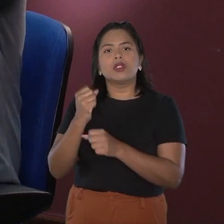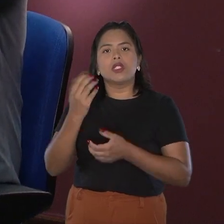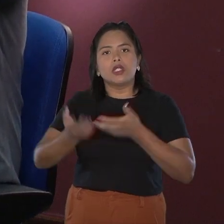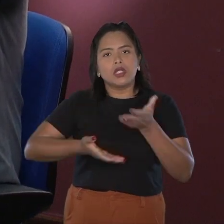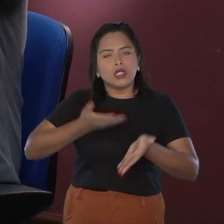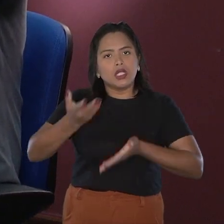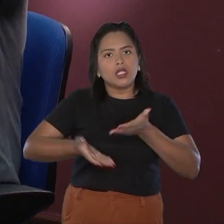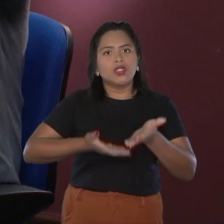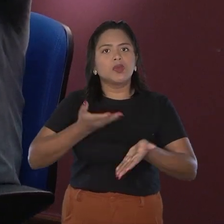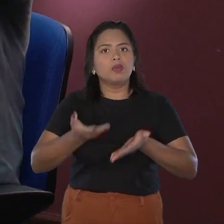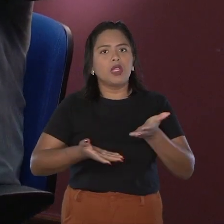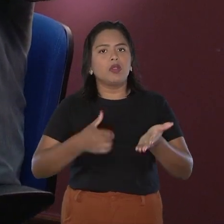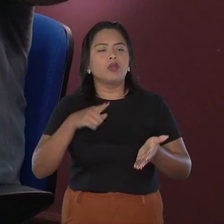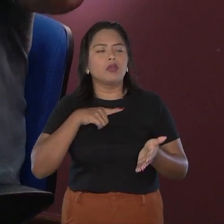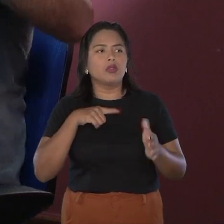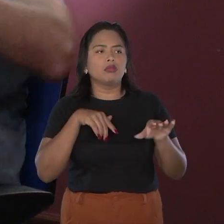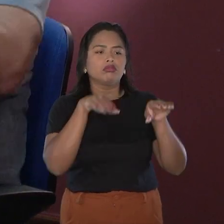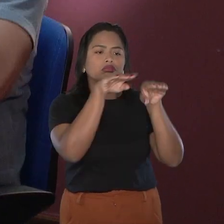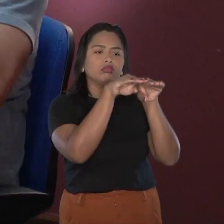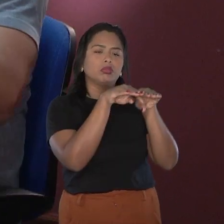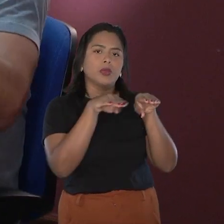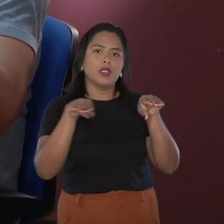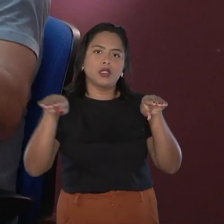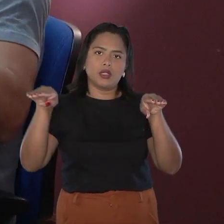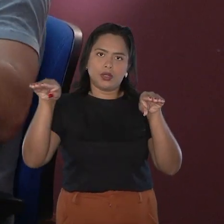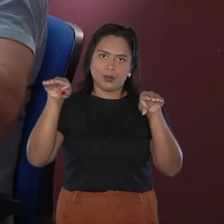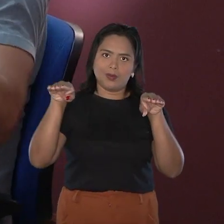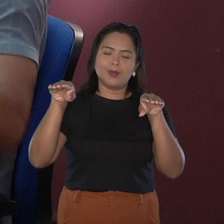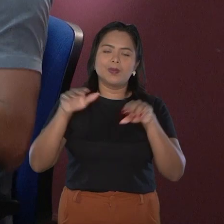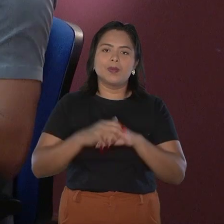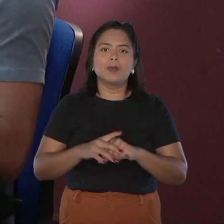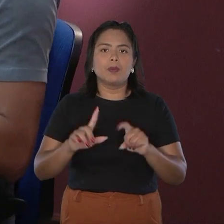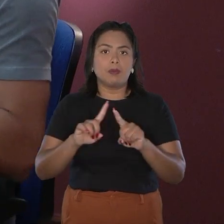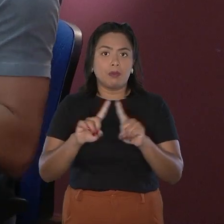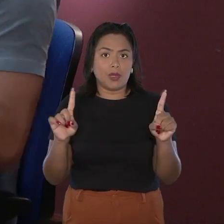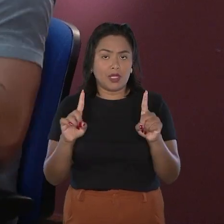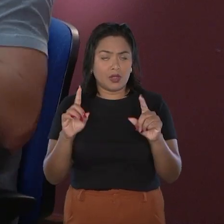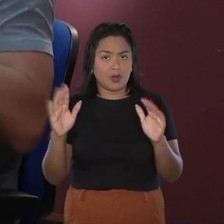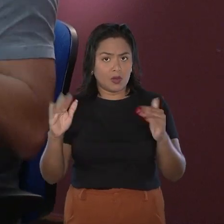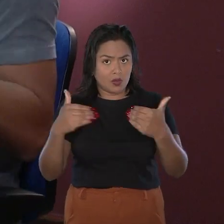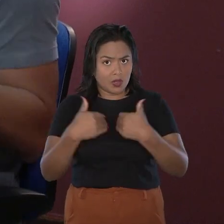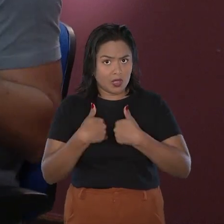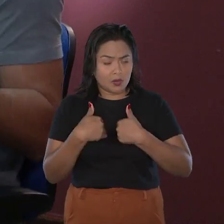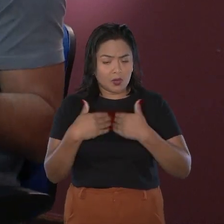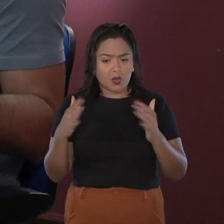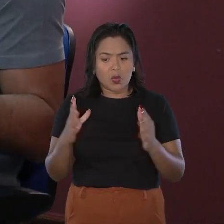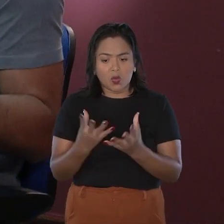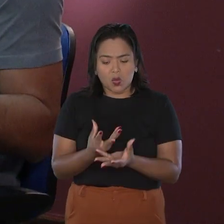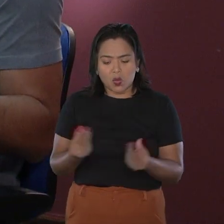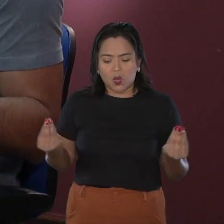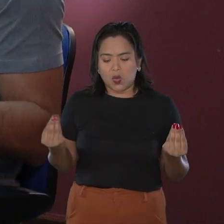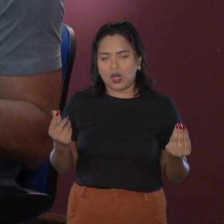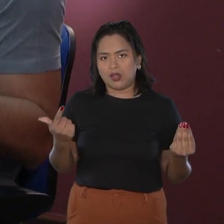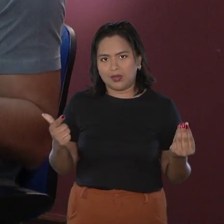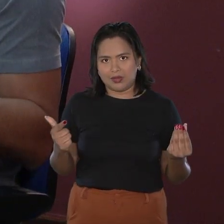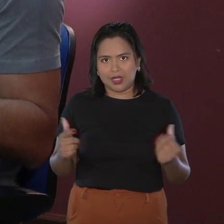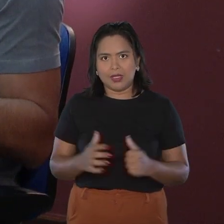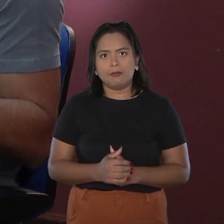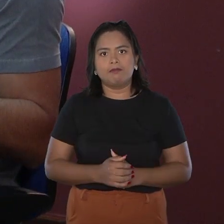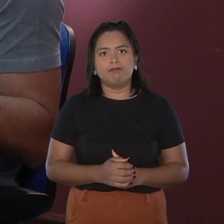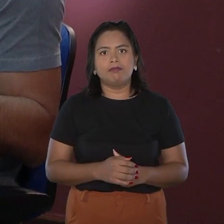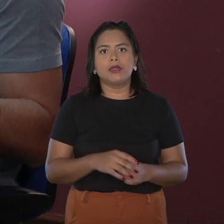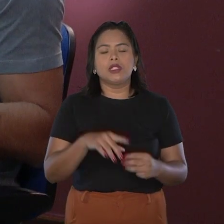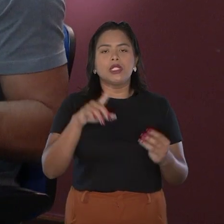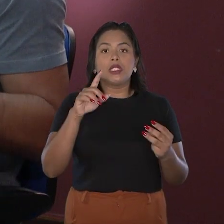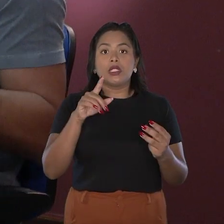se aproxima do padrão de normalidade esperado Mas lembra que o autismo não tem cura como a lauricelia falou ele pode chegar ao nível 1 se não